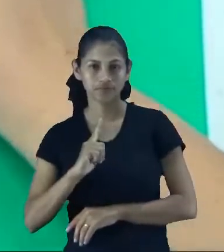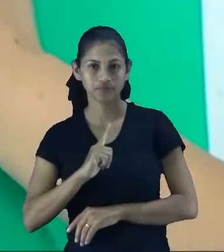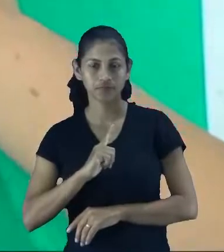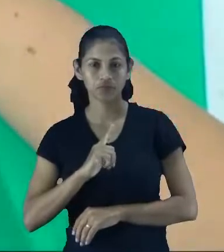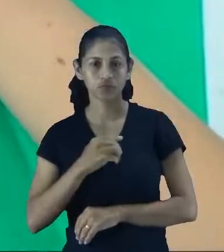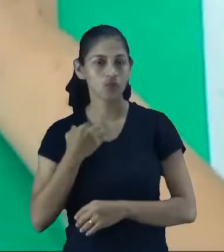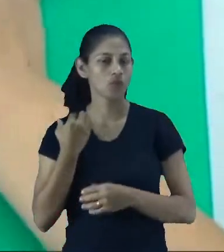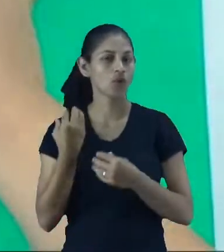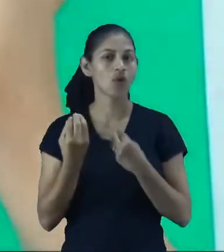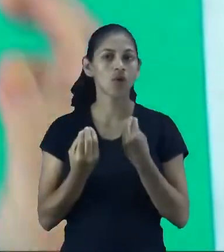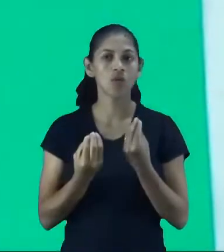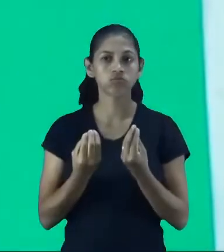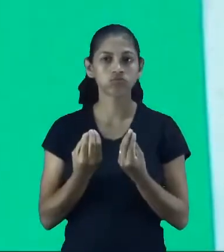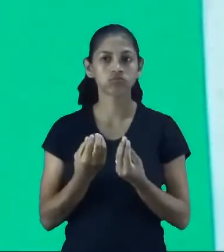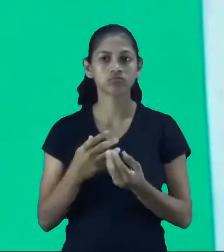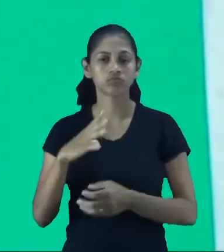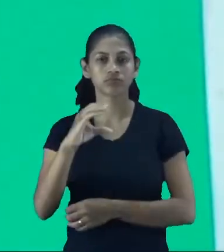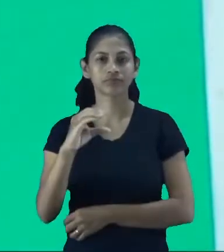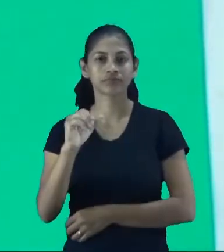a catequização.